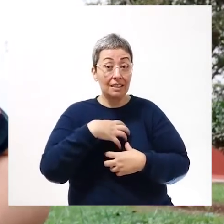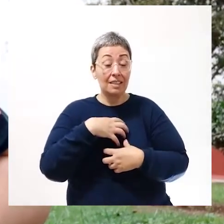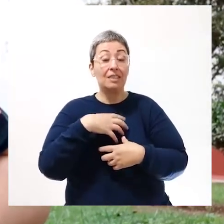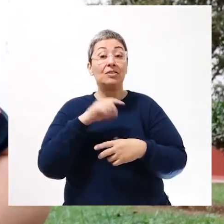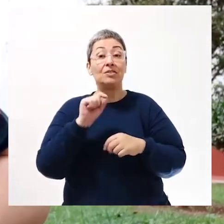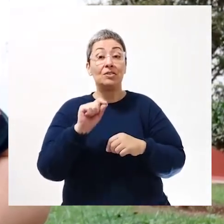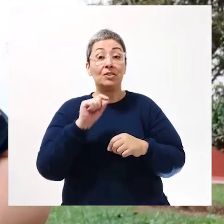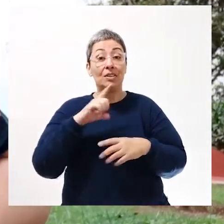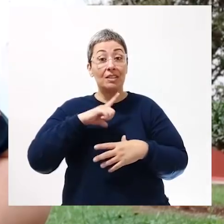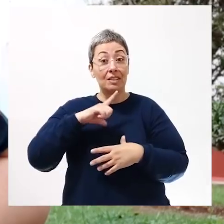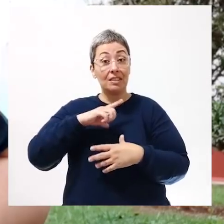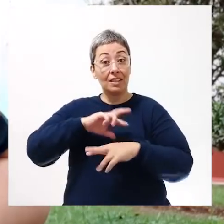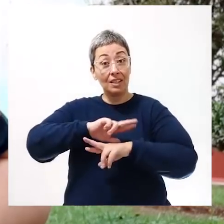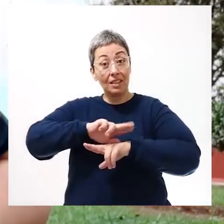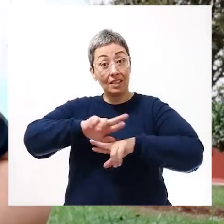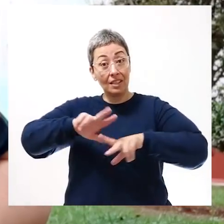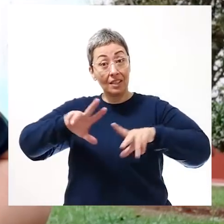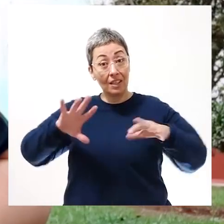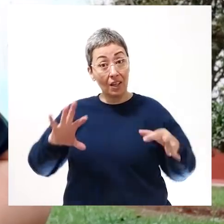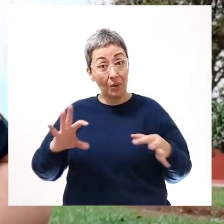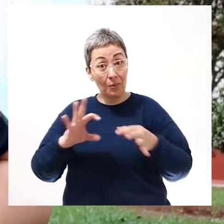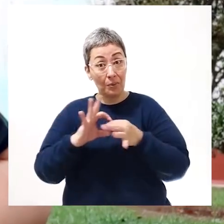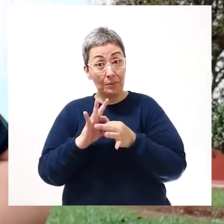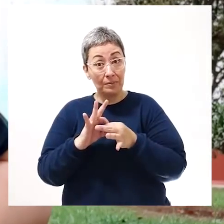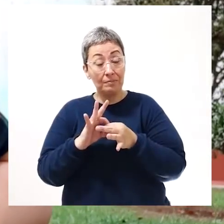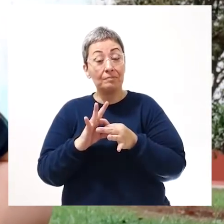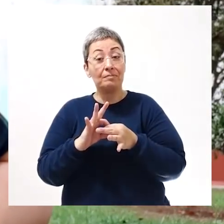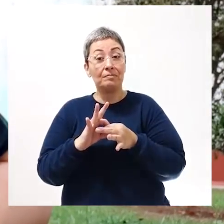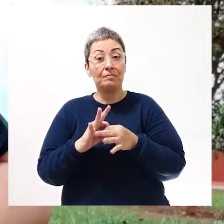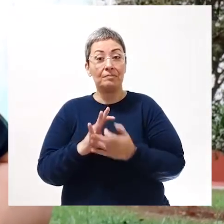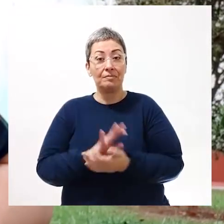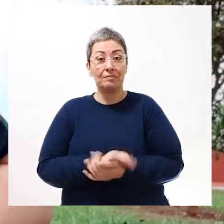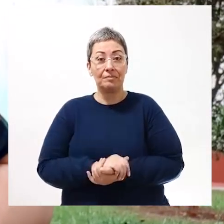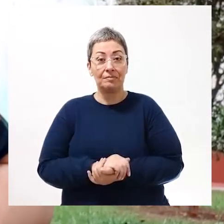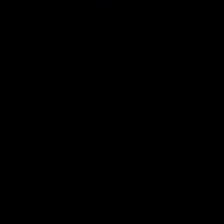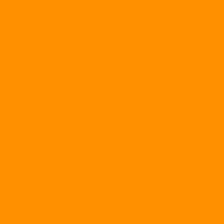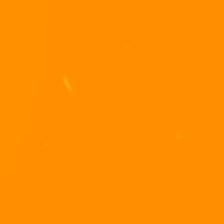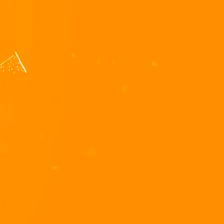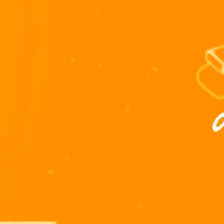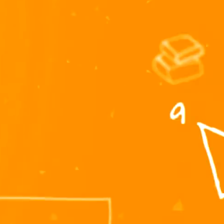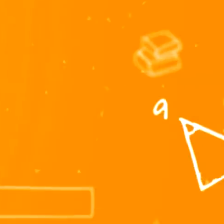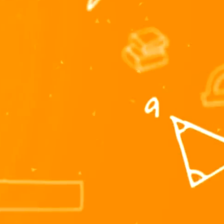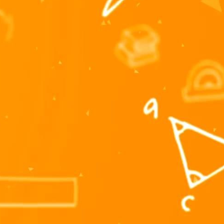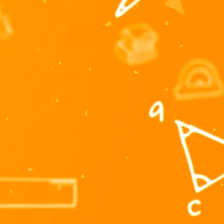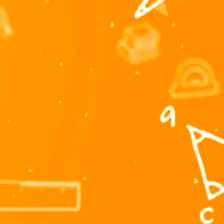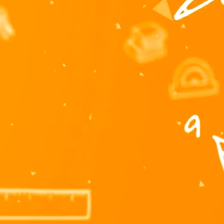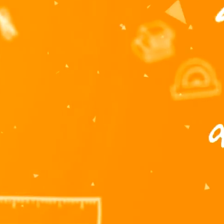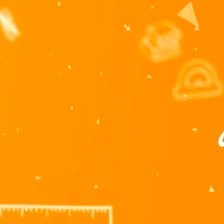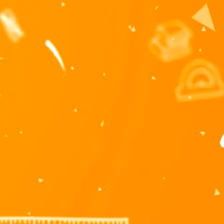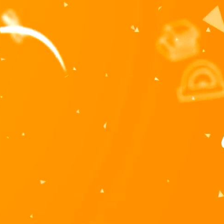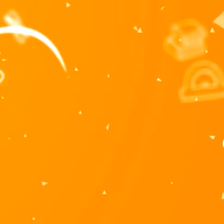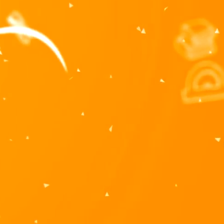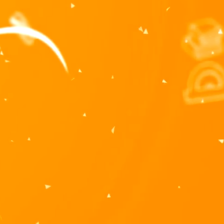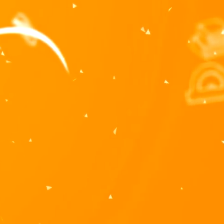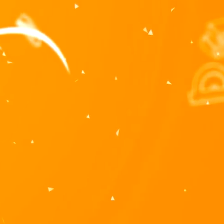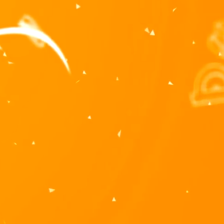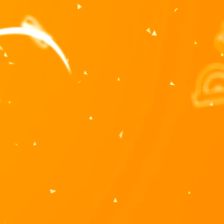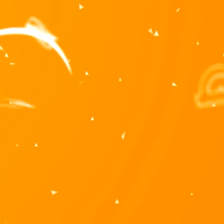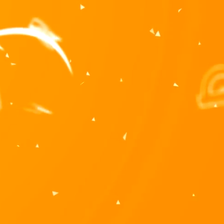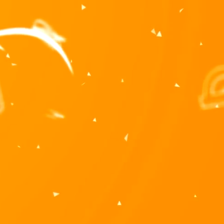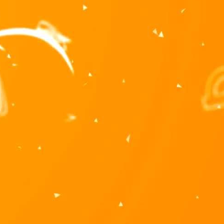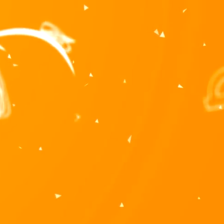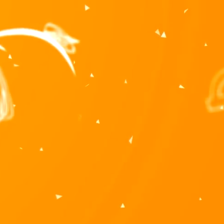sentido moram outros sentidos.